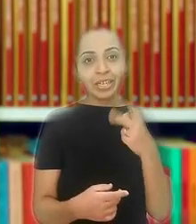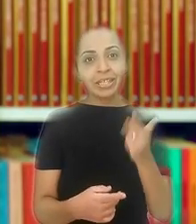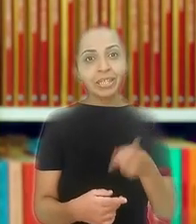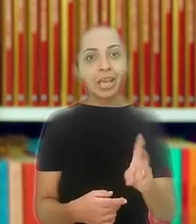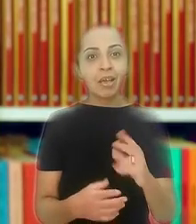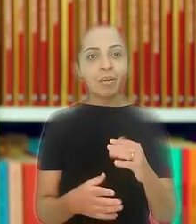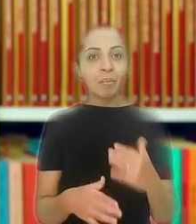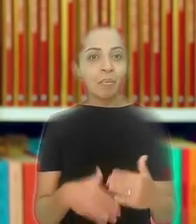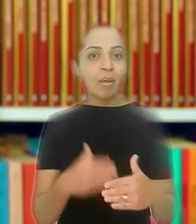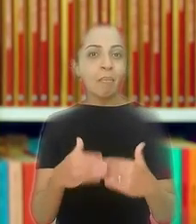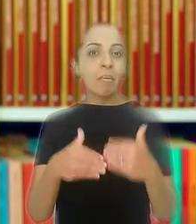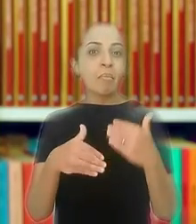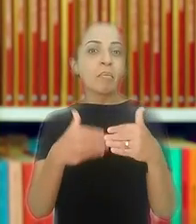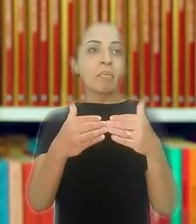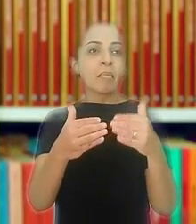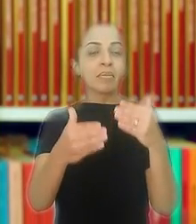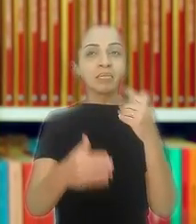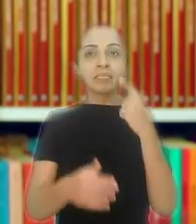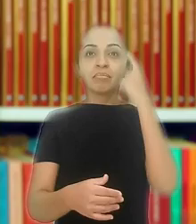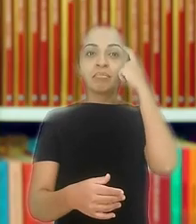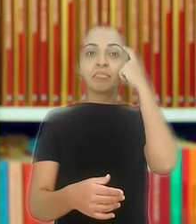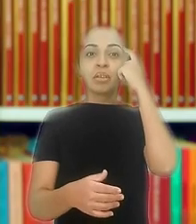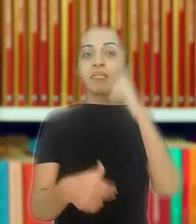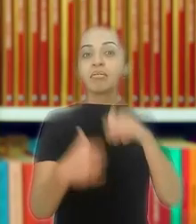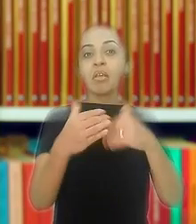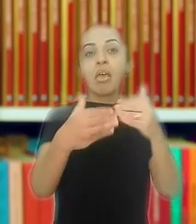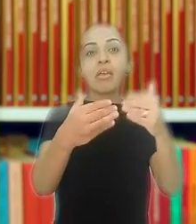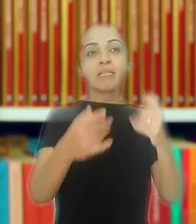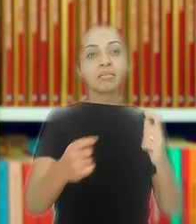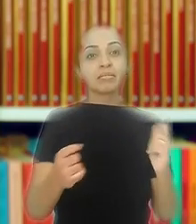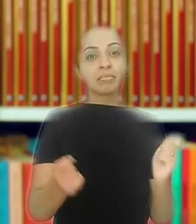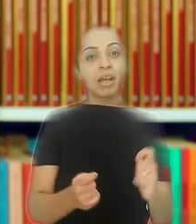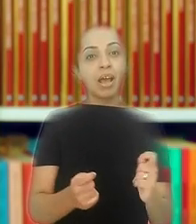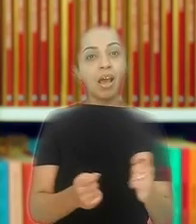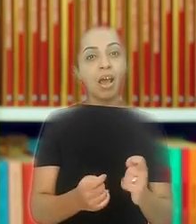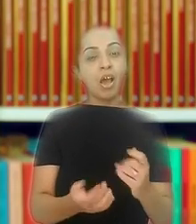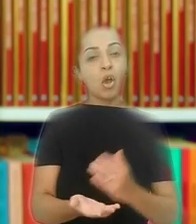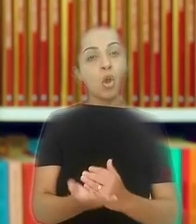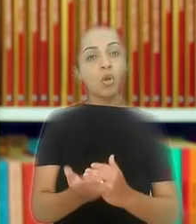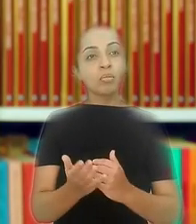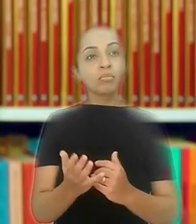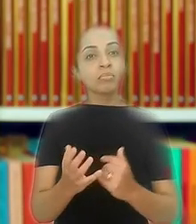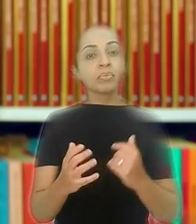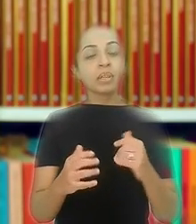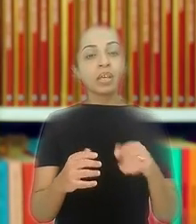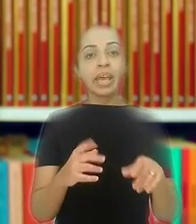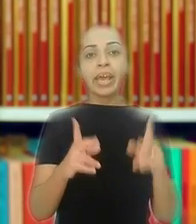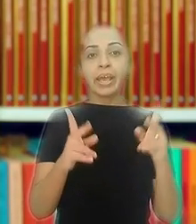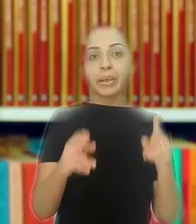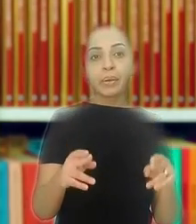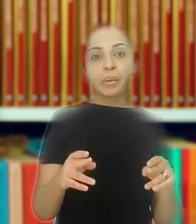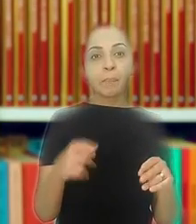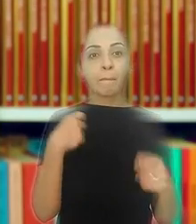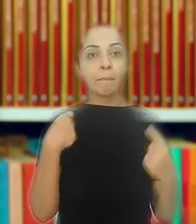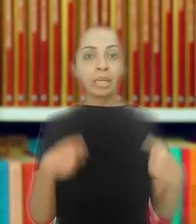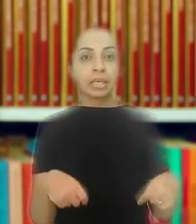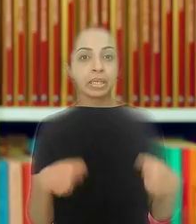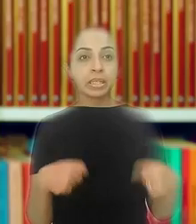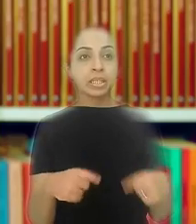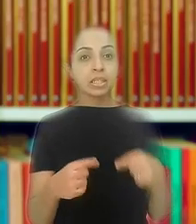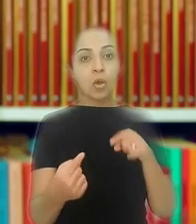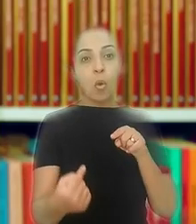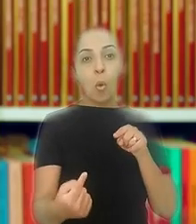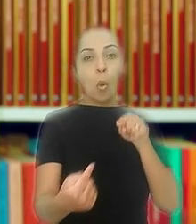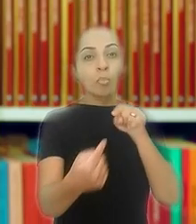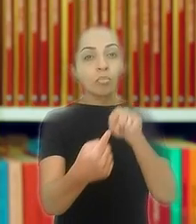a gente tem que sempre caminhar para frente para frente que se anda e assim que se vai nessa ideia que Andarilho que precisa